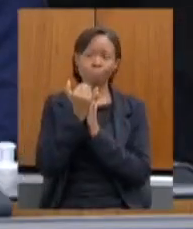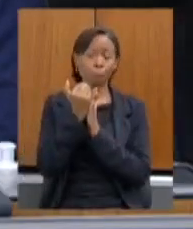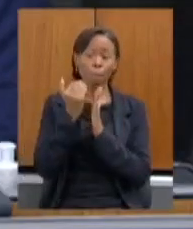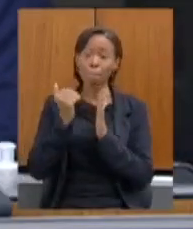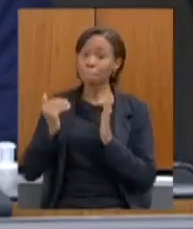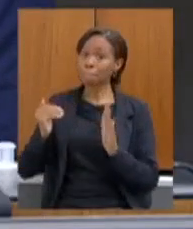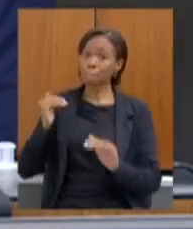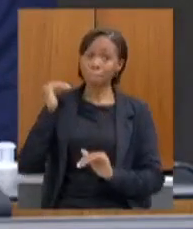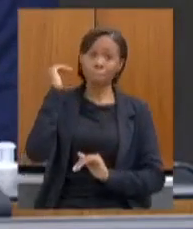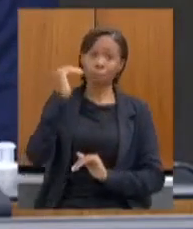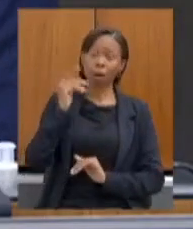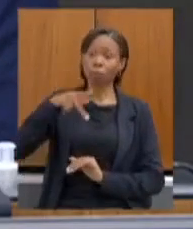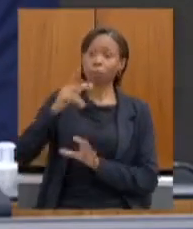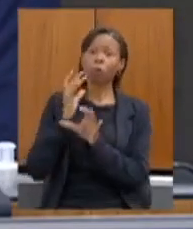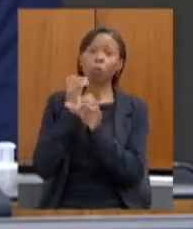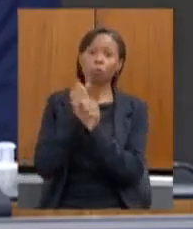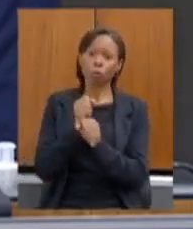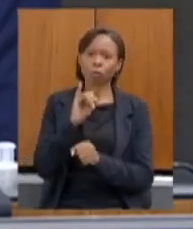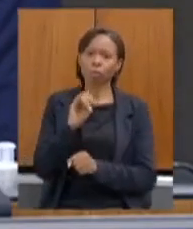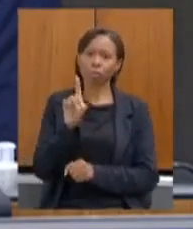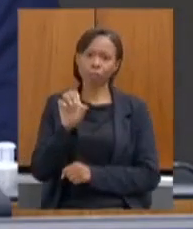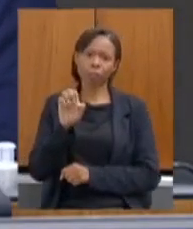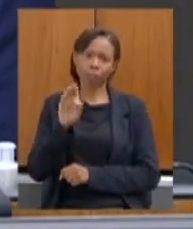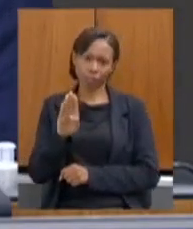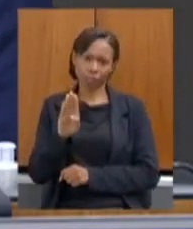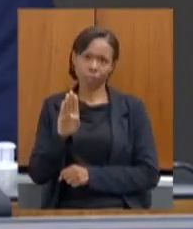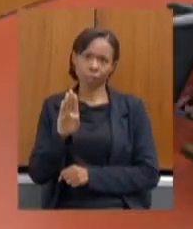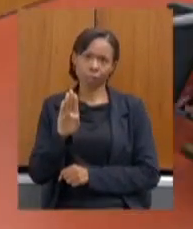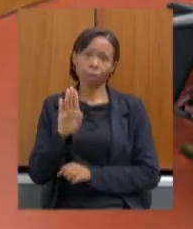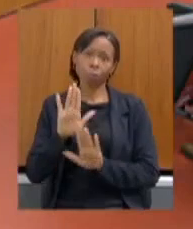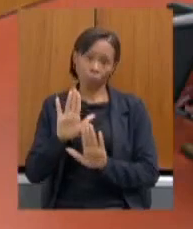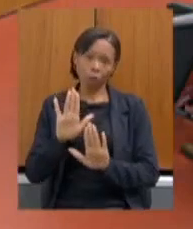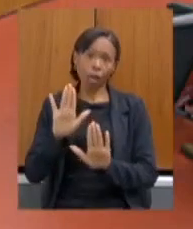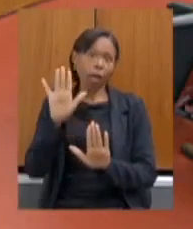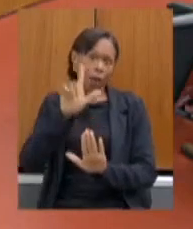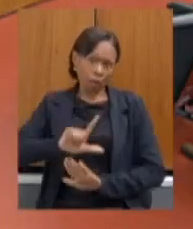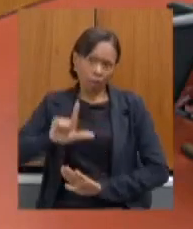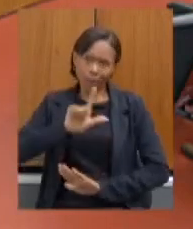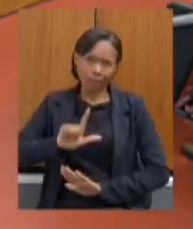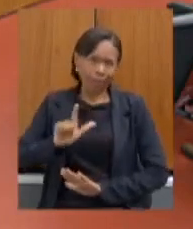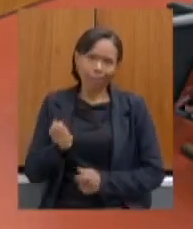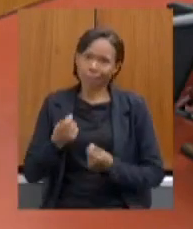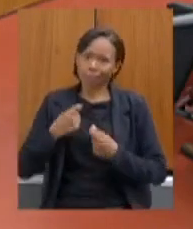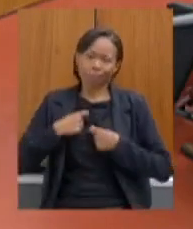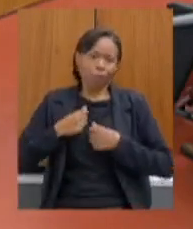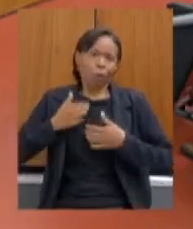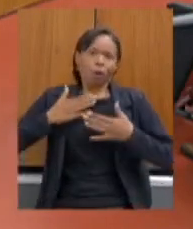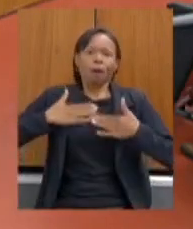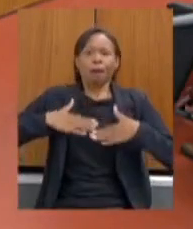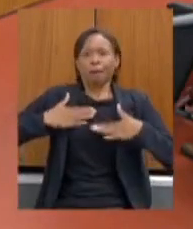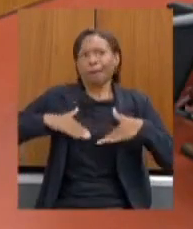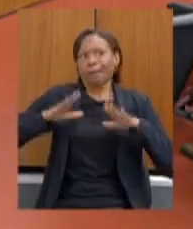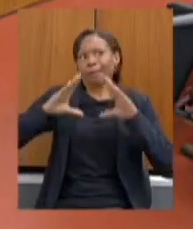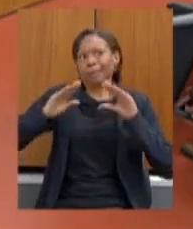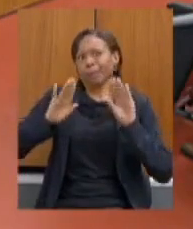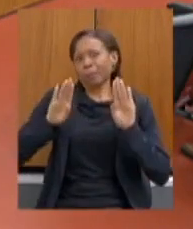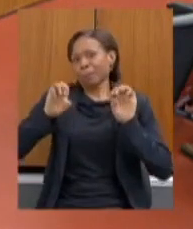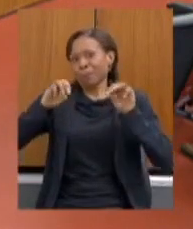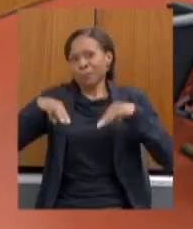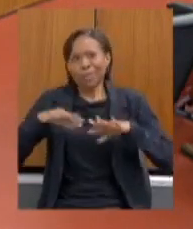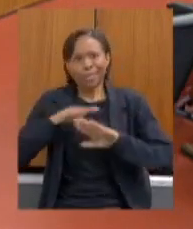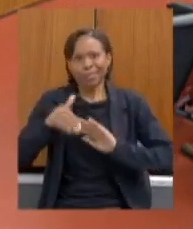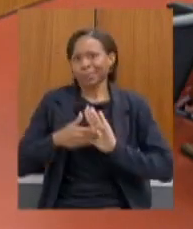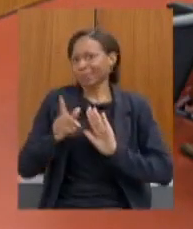do IDEB. Deputado da Beatriz Serqueira, claramente isso não nos conforta, isso não nos coloca na posição de estar tudo bem, com certeza não.